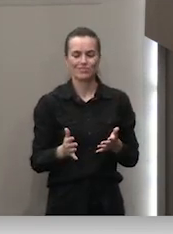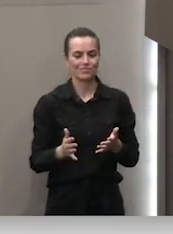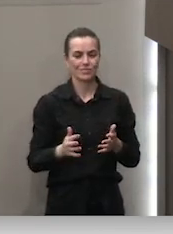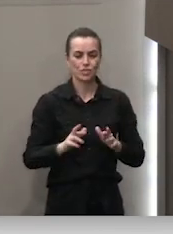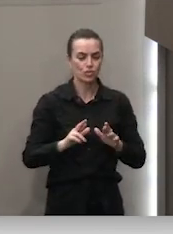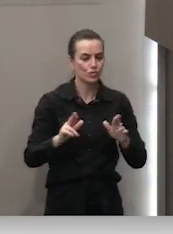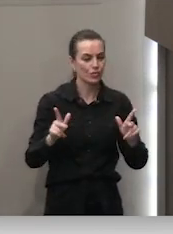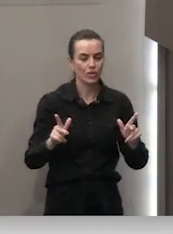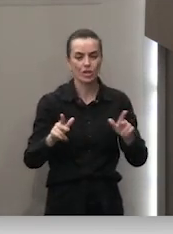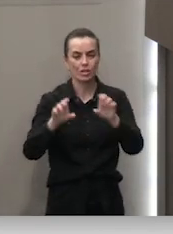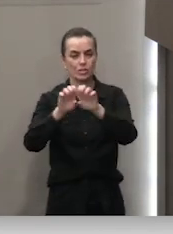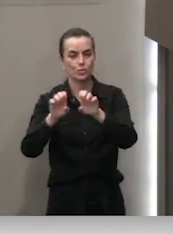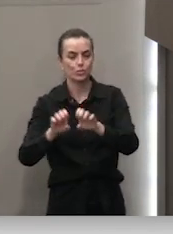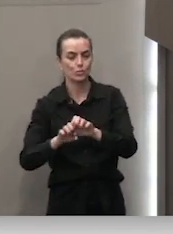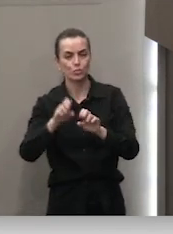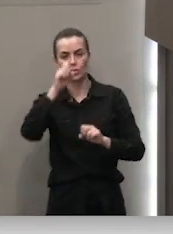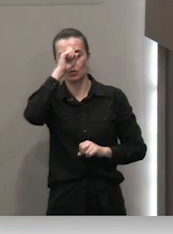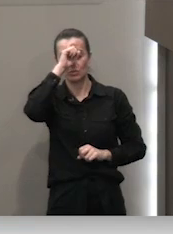diferente.